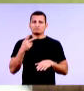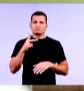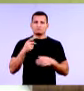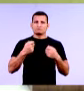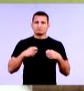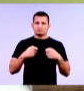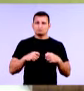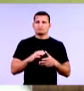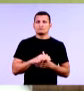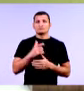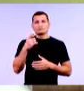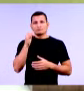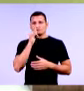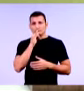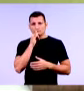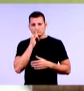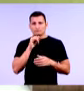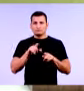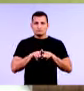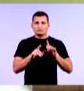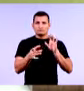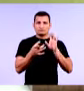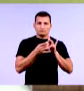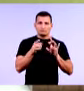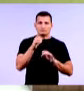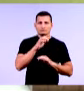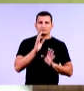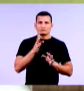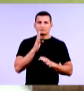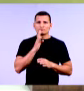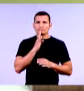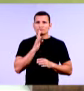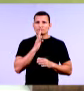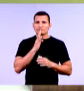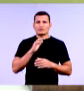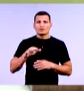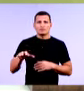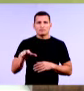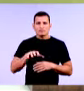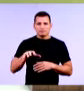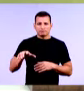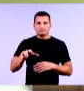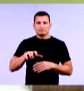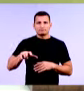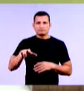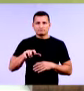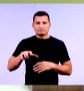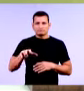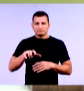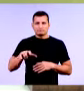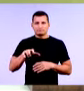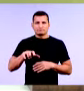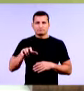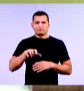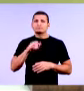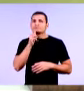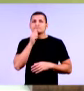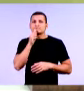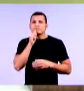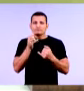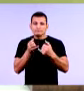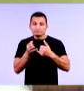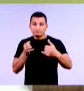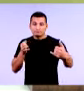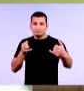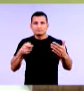outro exemplo nesse contexto, certamente vocês já devem ter ouvido falar dos mouses Bluetooth, né? Ou seja, são mouses que se utilizam dessa tecnologia e